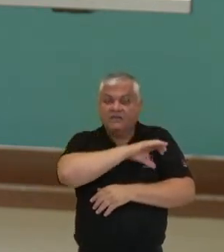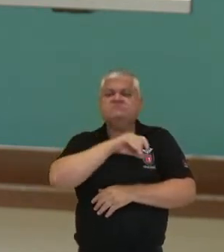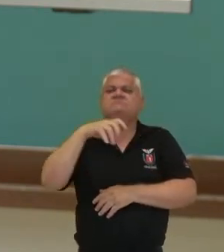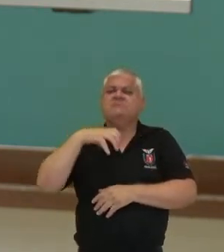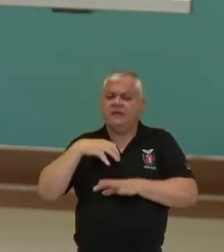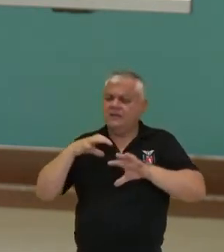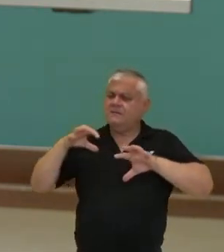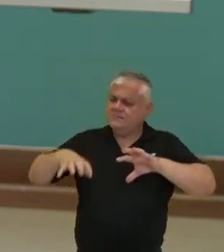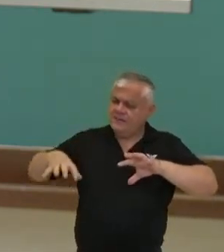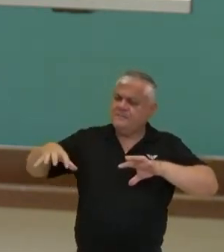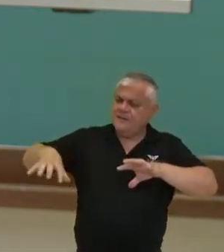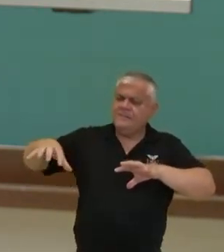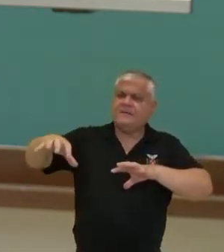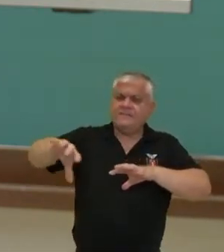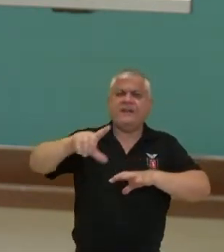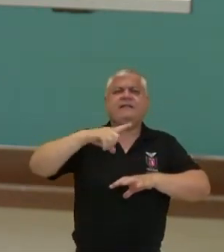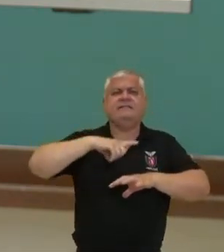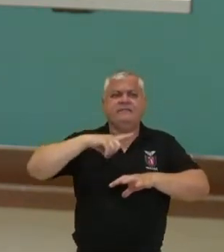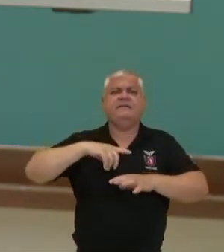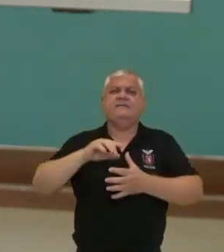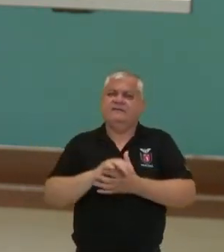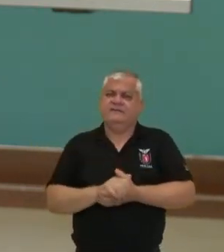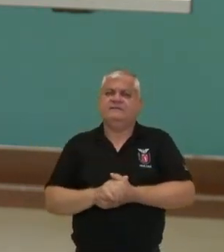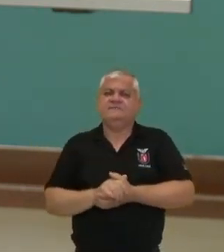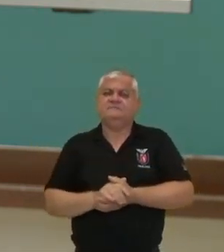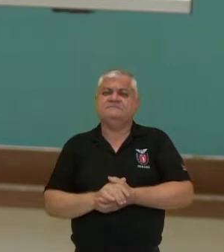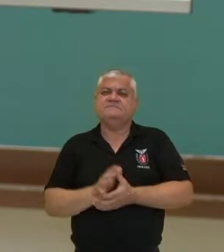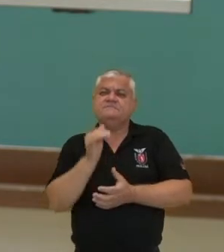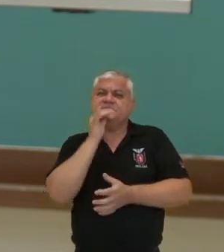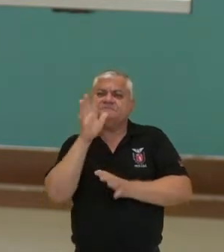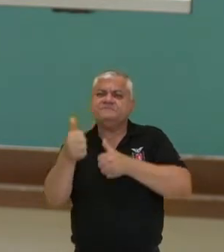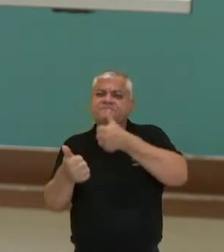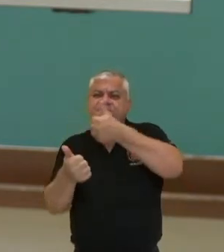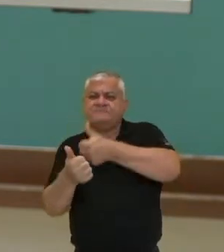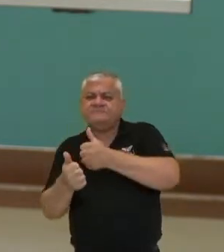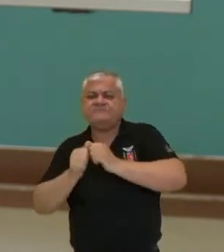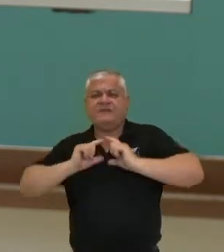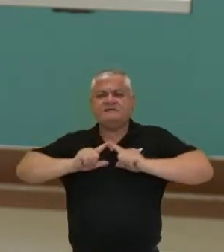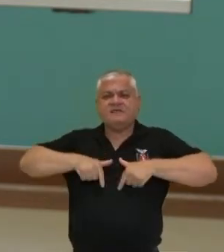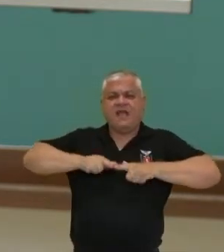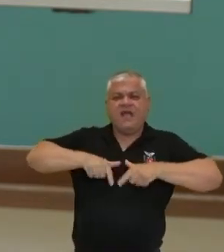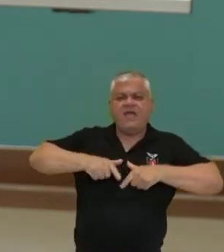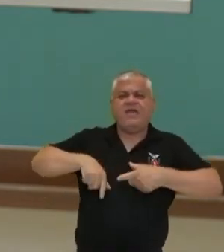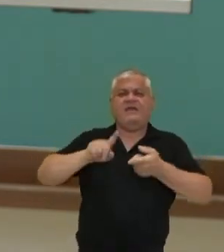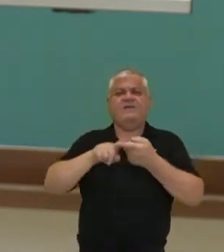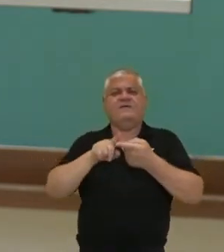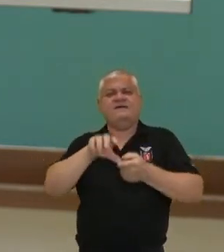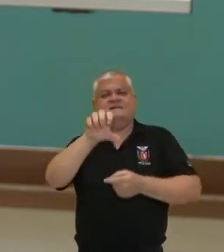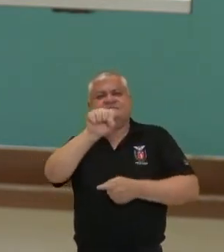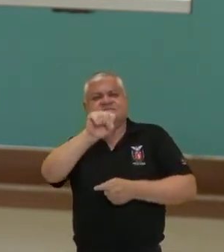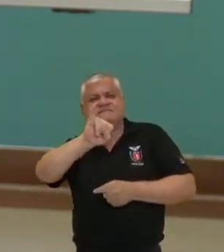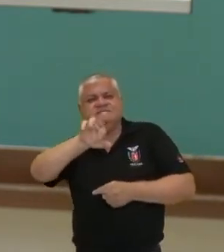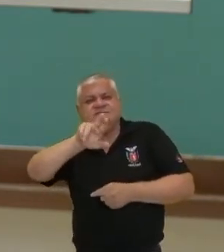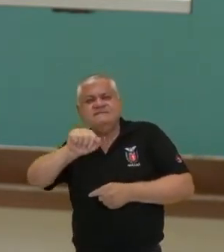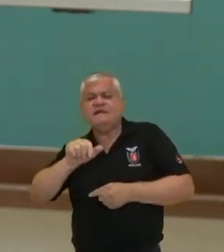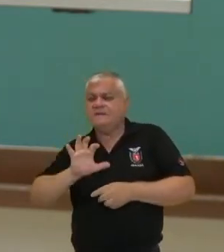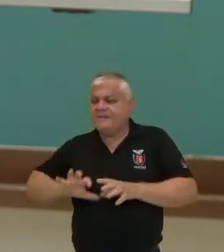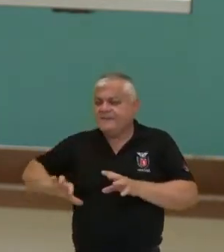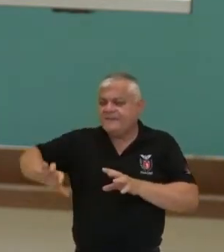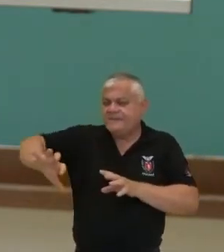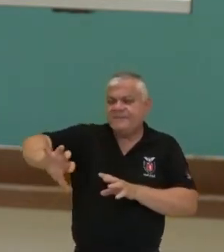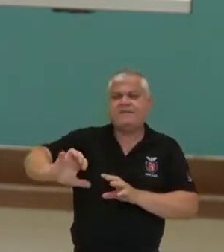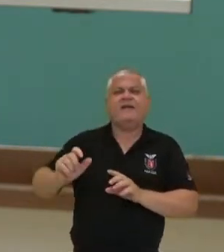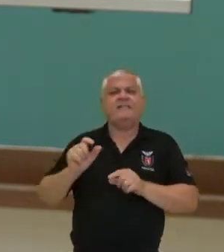regiões com clima Mediterrâneo como ele nas proximidades de Israel e da Síria existem alguns